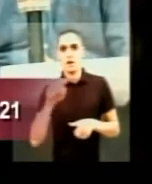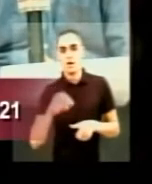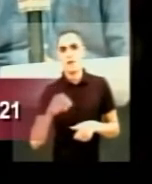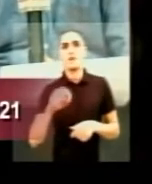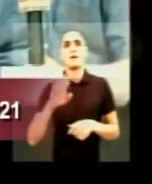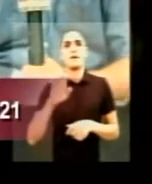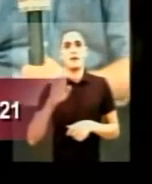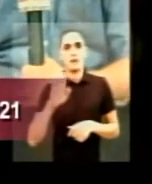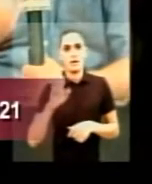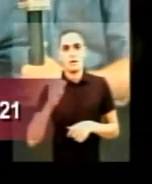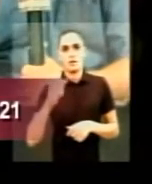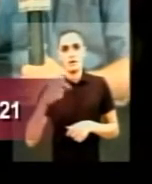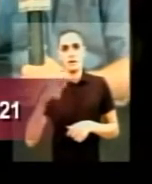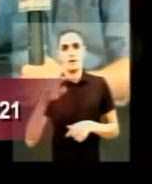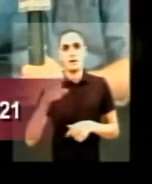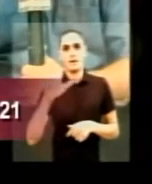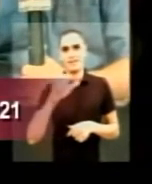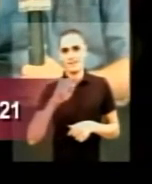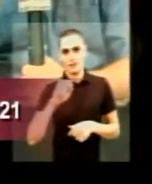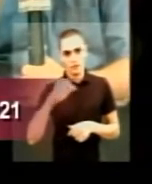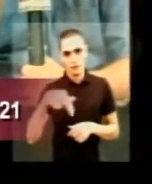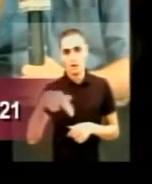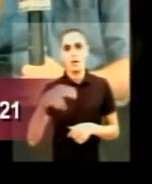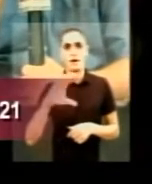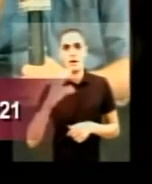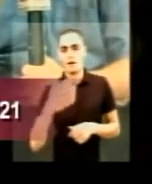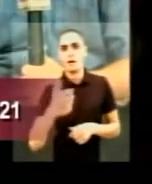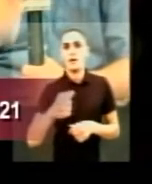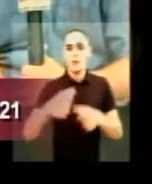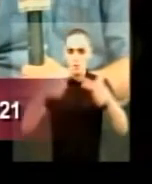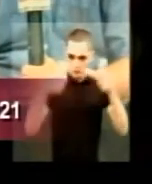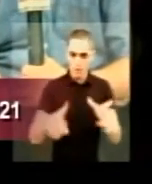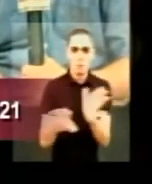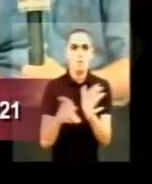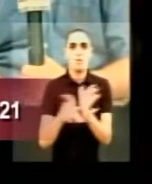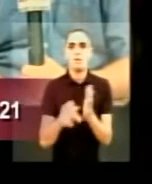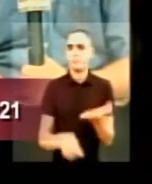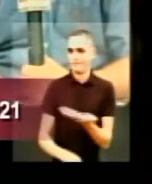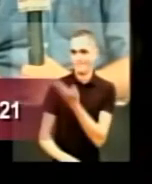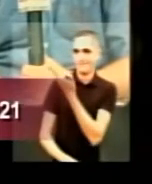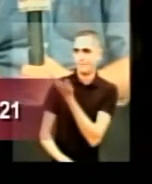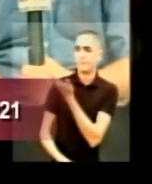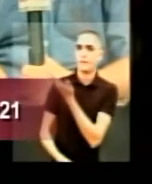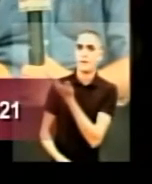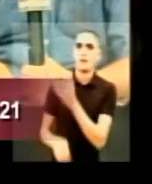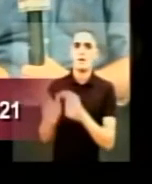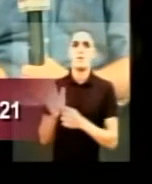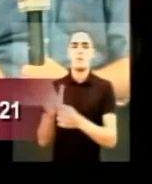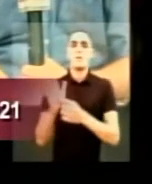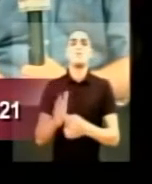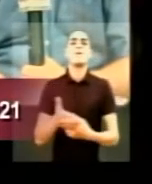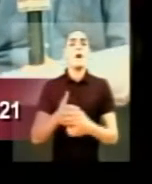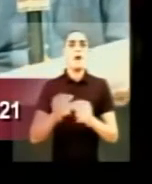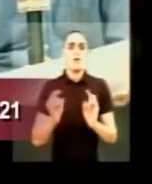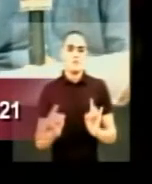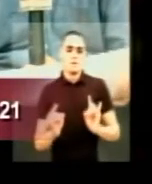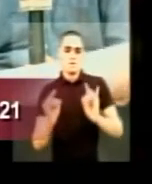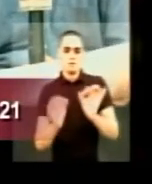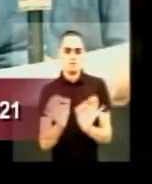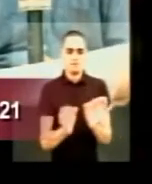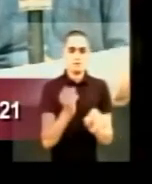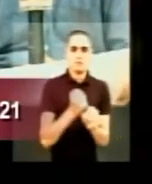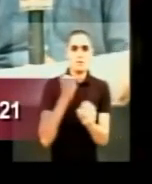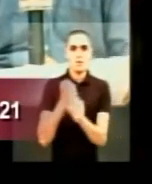um prédio que foi executado para ser uma unidade básica de saúde, mas que está